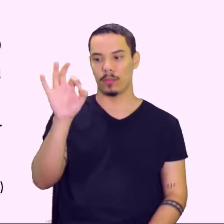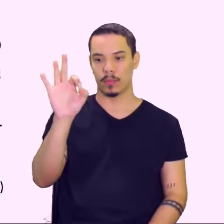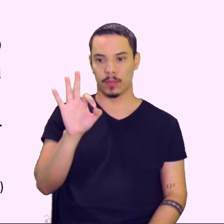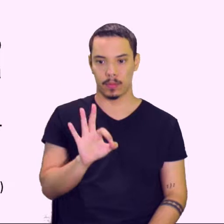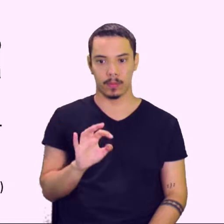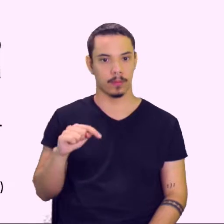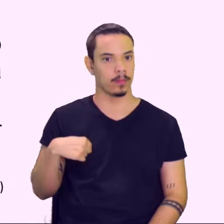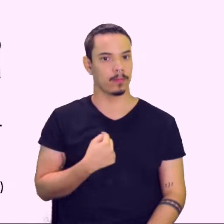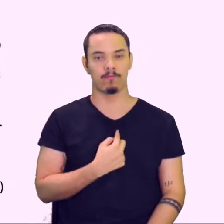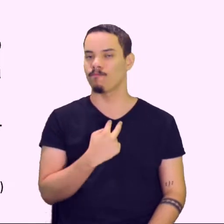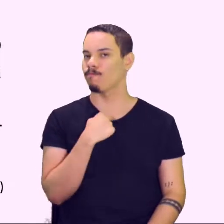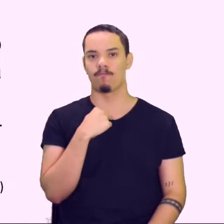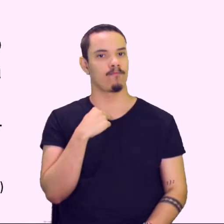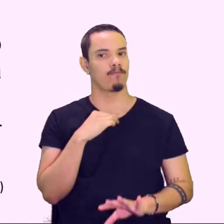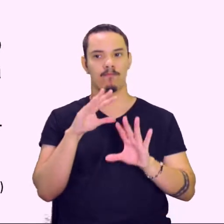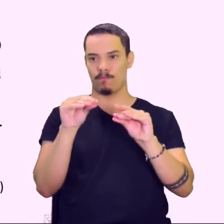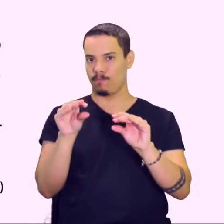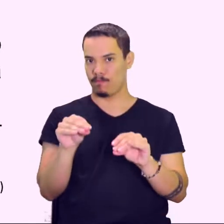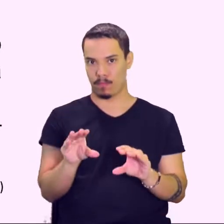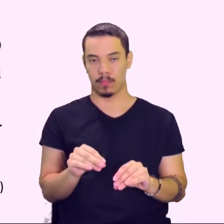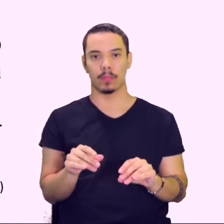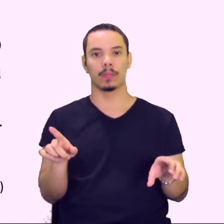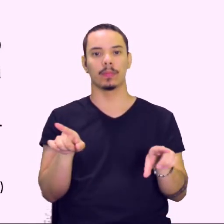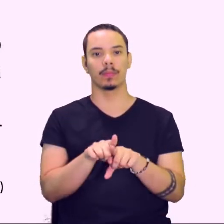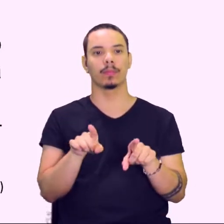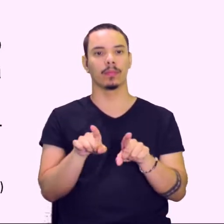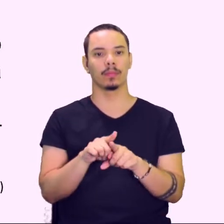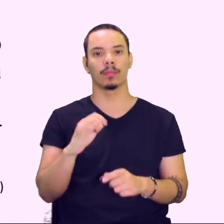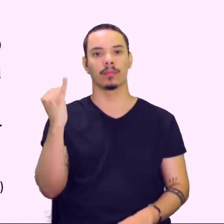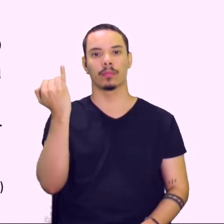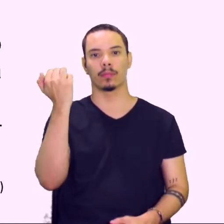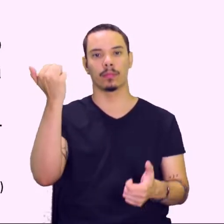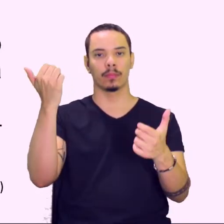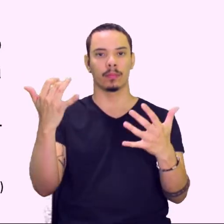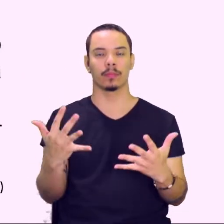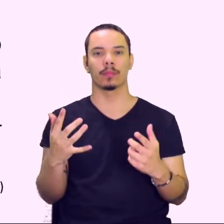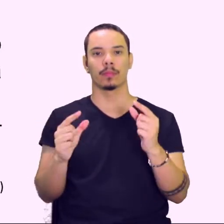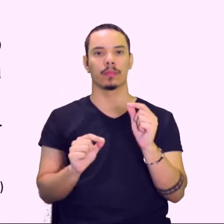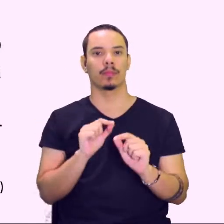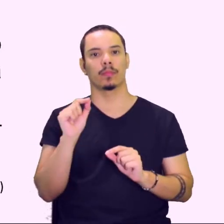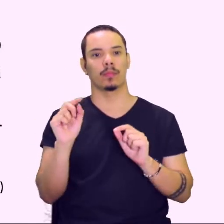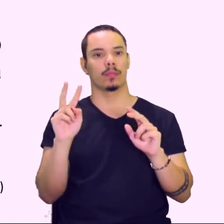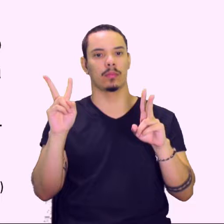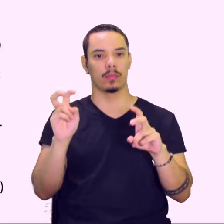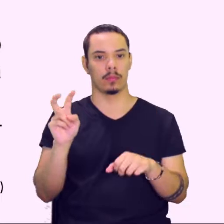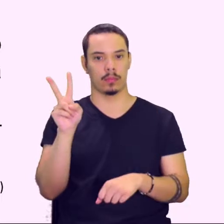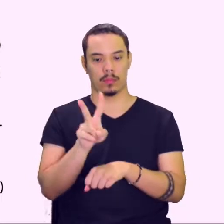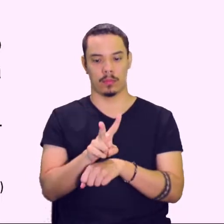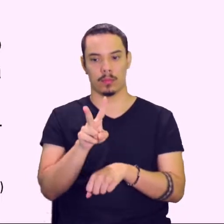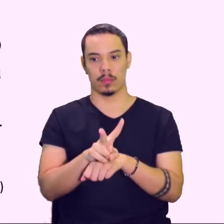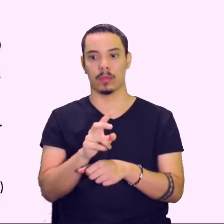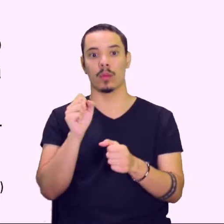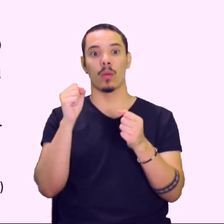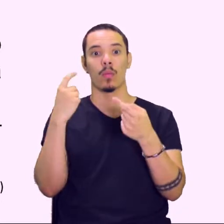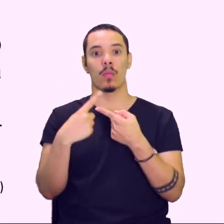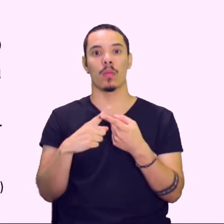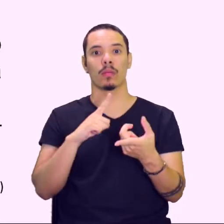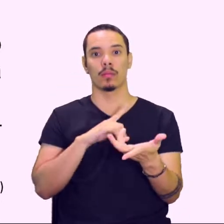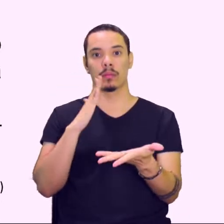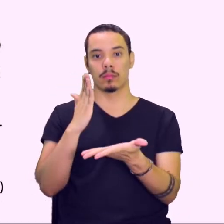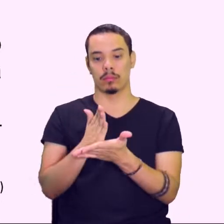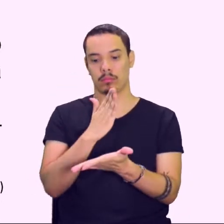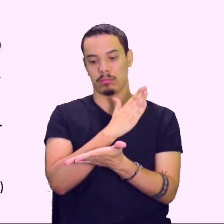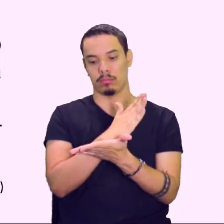vai encontrar... Vale ainda ressaltar, Rogério, eu vou falar aqui sobre as unidades de conservação. Elas são subdivididas